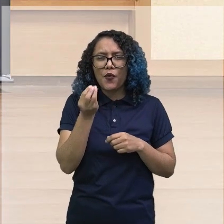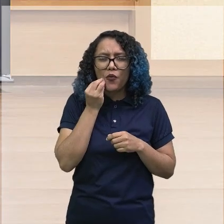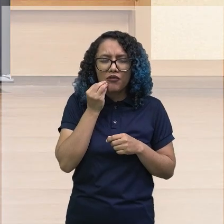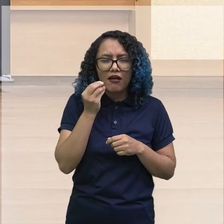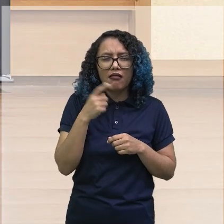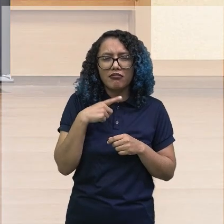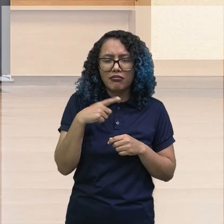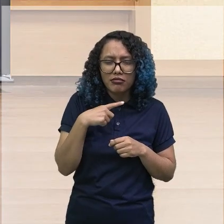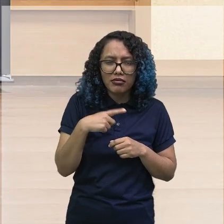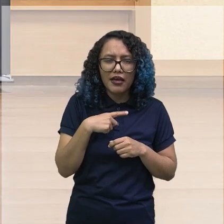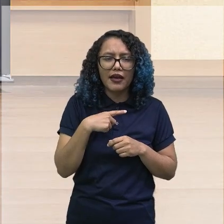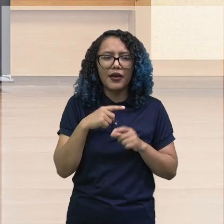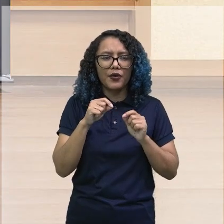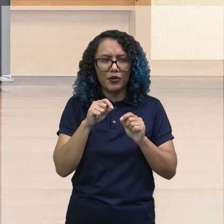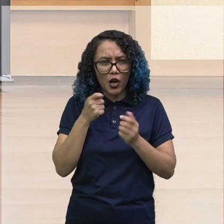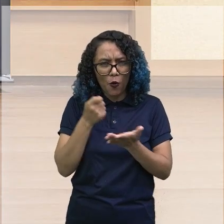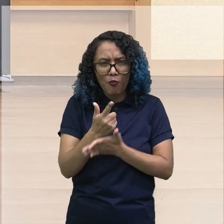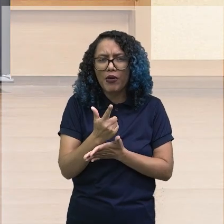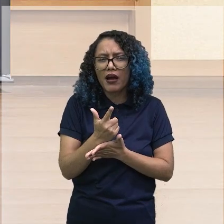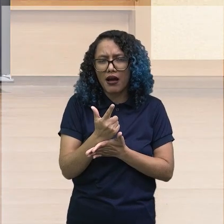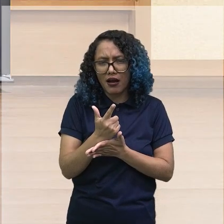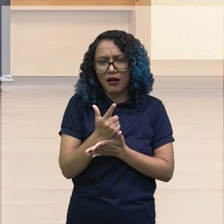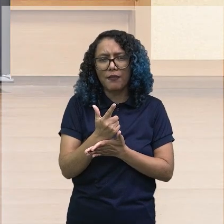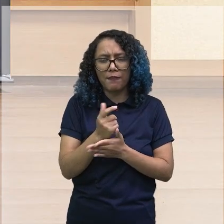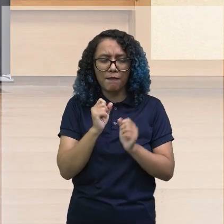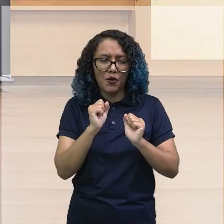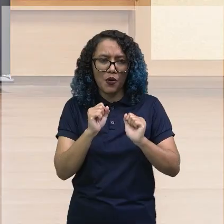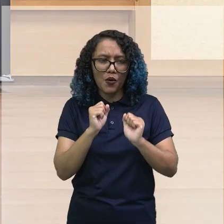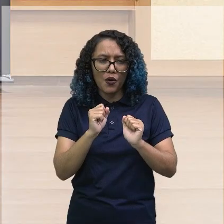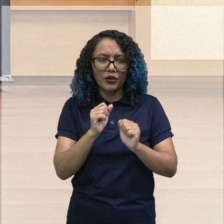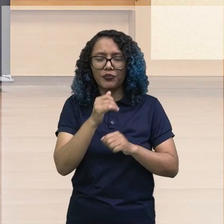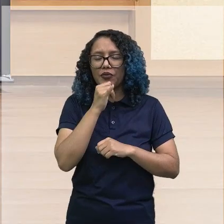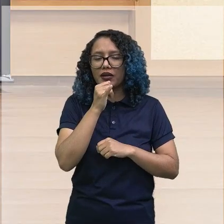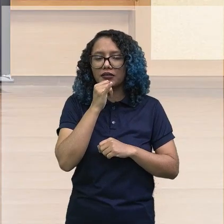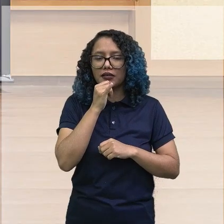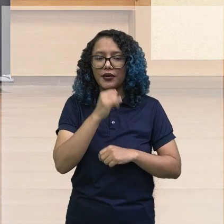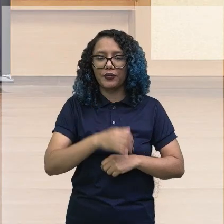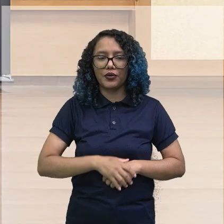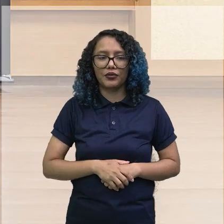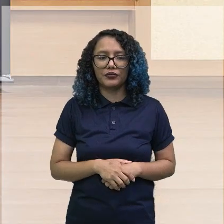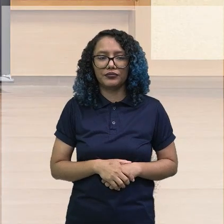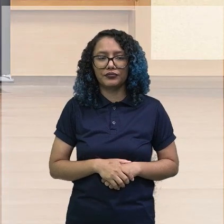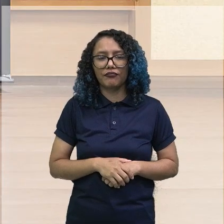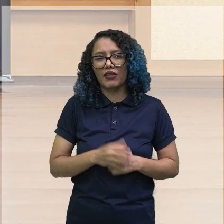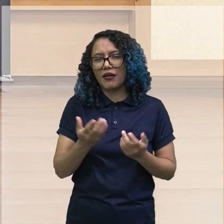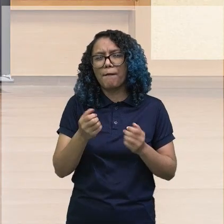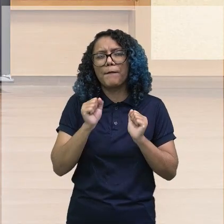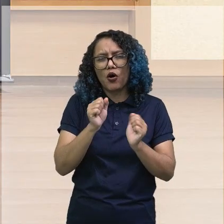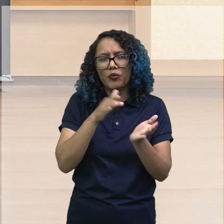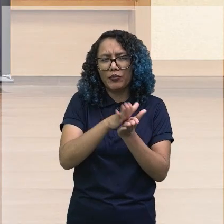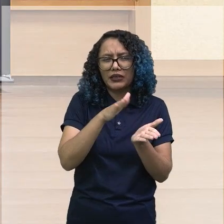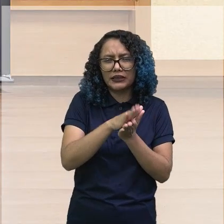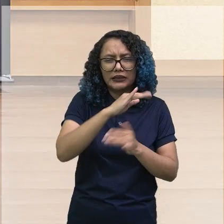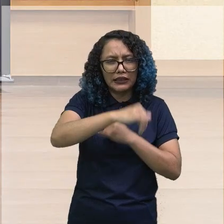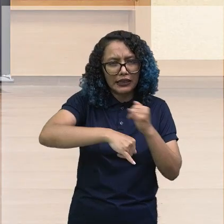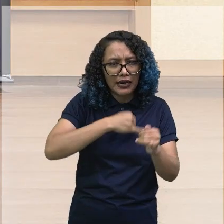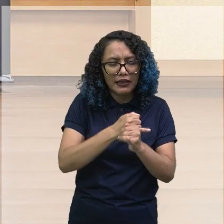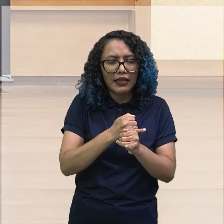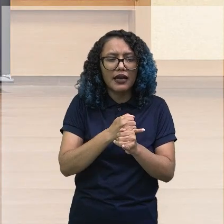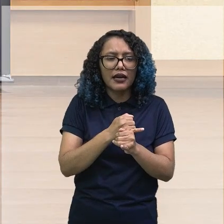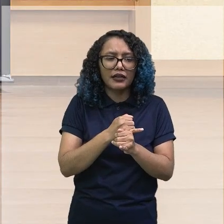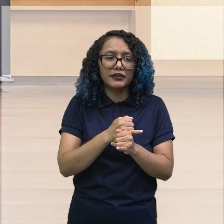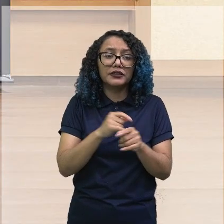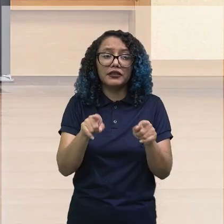de criar, ou, né, através do da internet, né, pela internet.